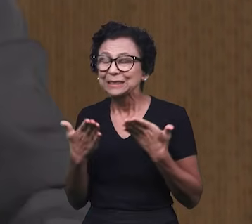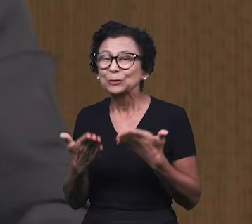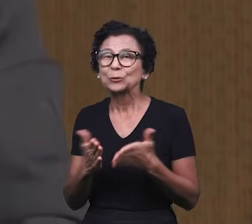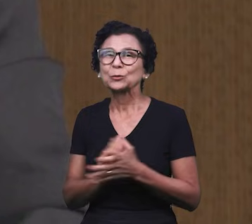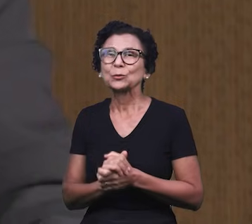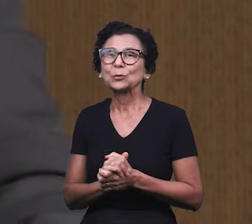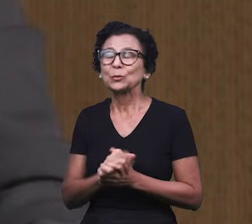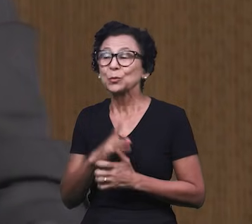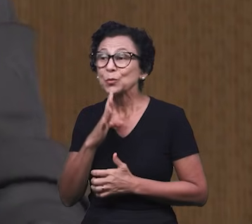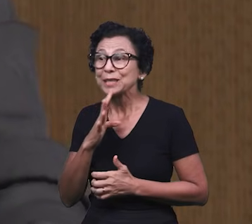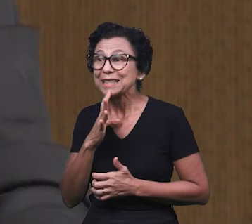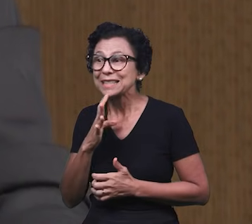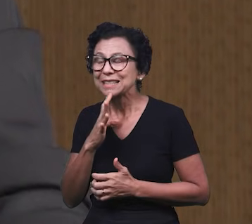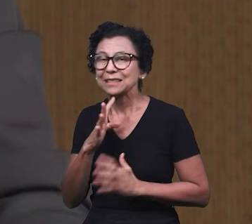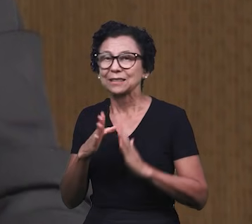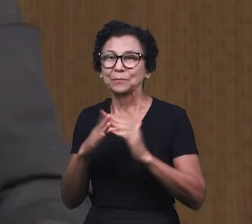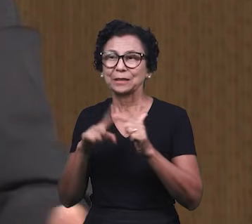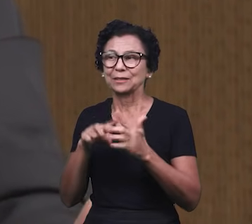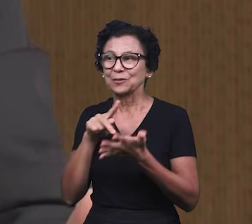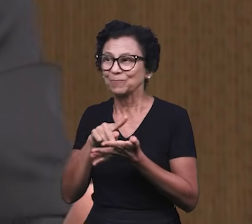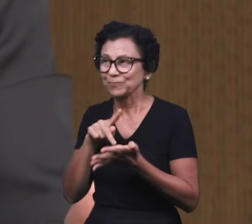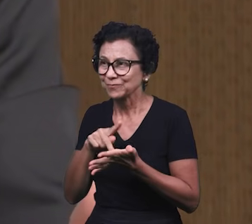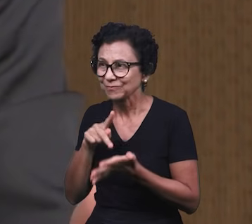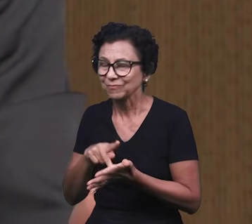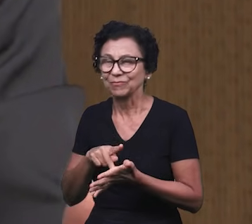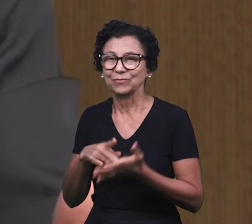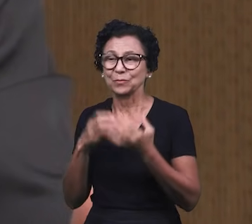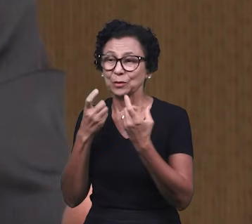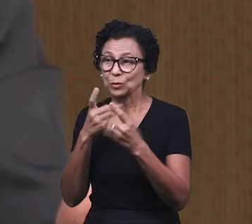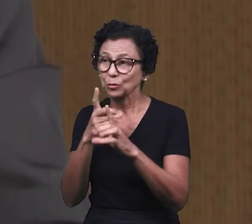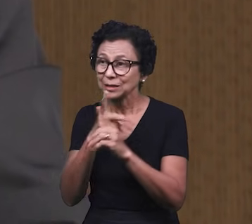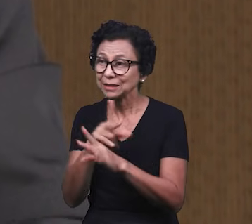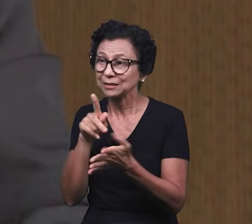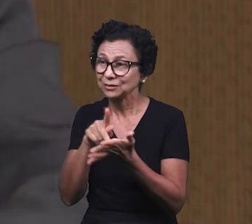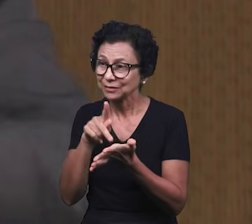como igreja, e está acompanhando a igreja. Nós já falamos aqui, né? O